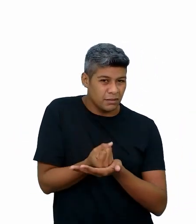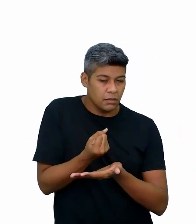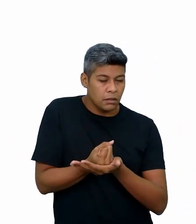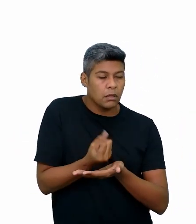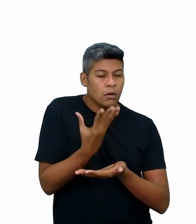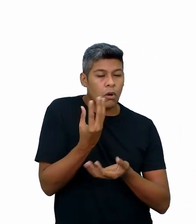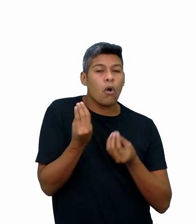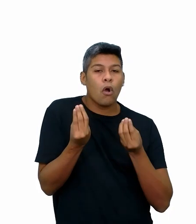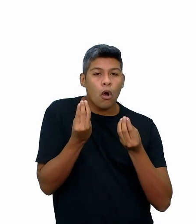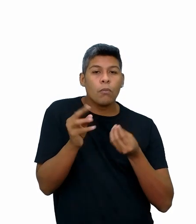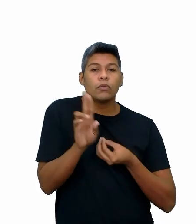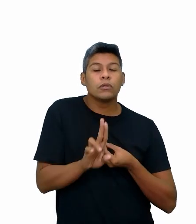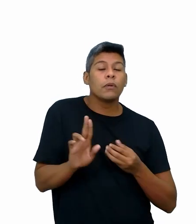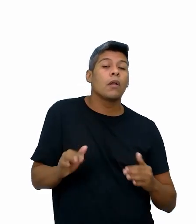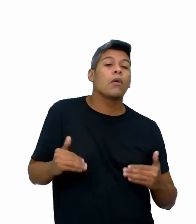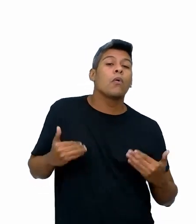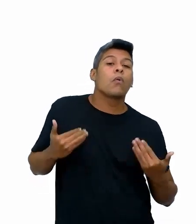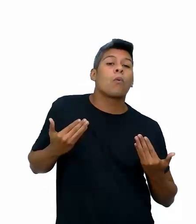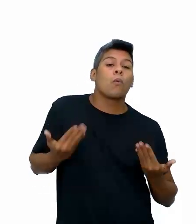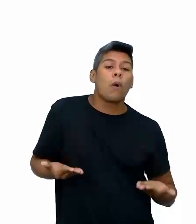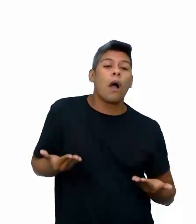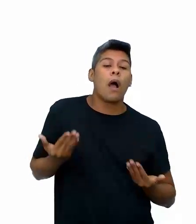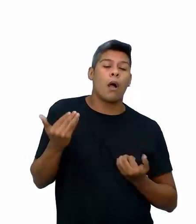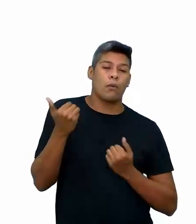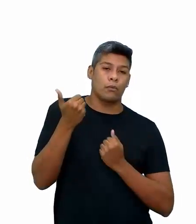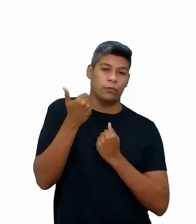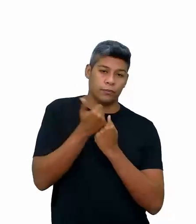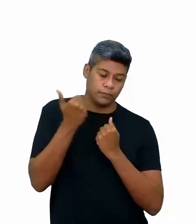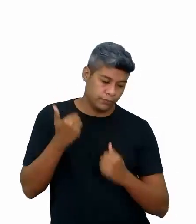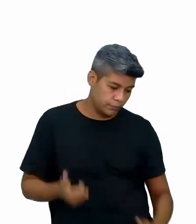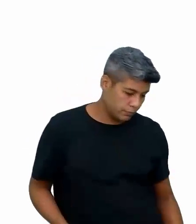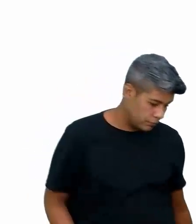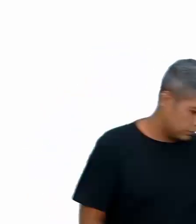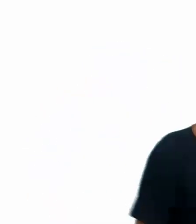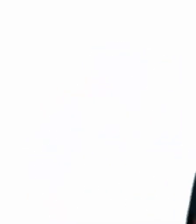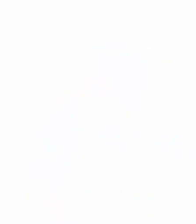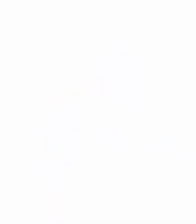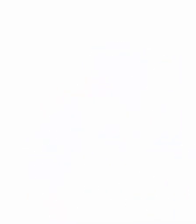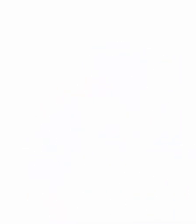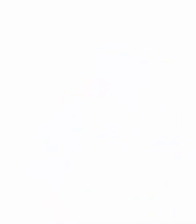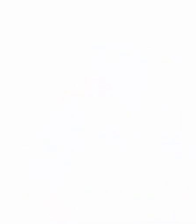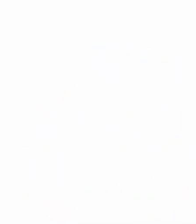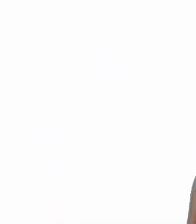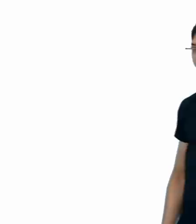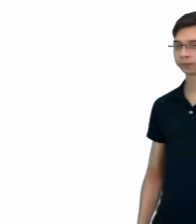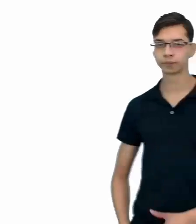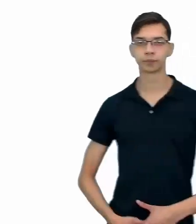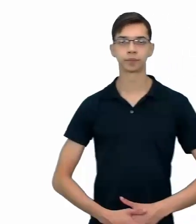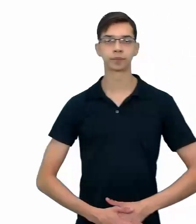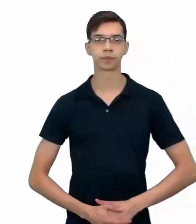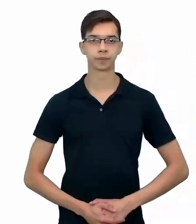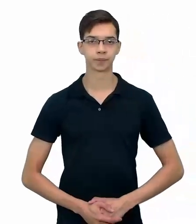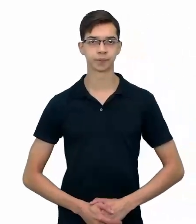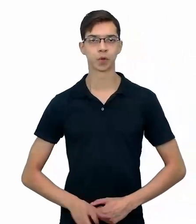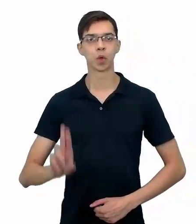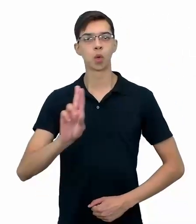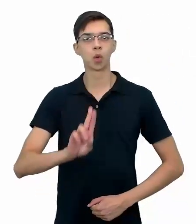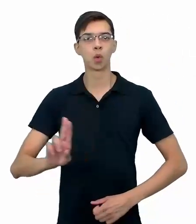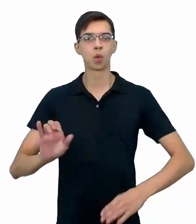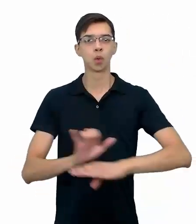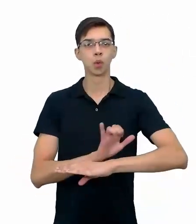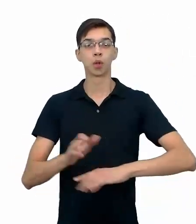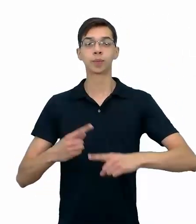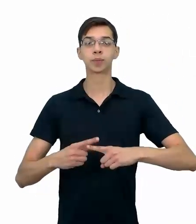utilizados, como e quais recursos são utilizados, que geram aí esses efeitos de sentido dentro do texto,